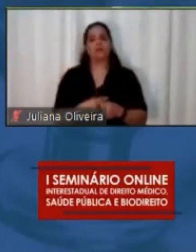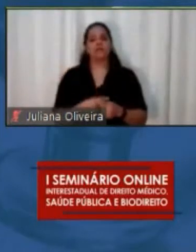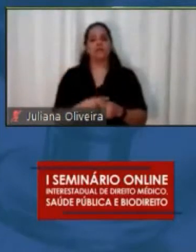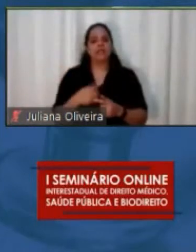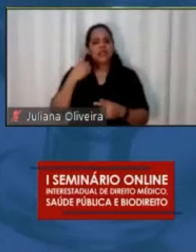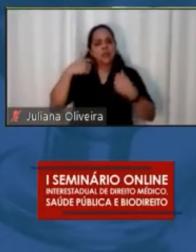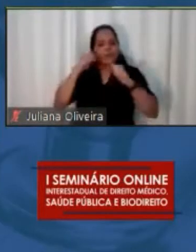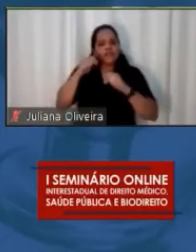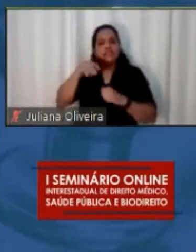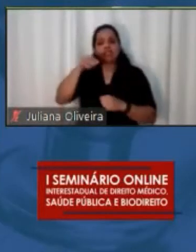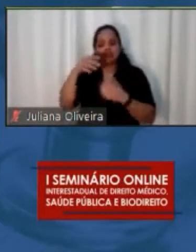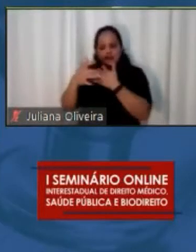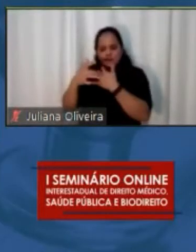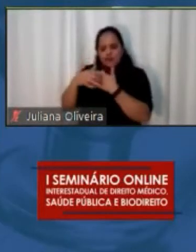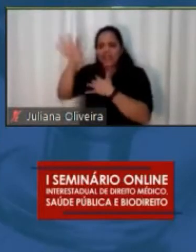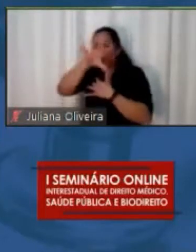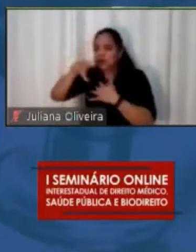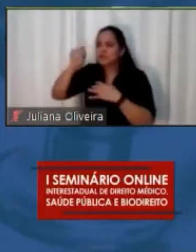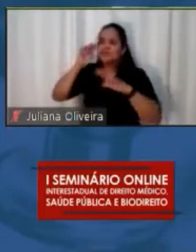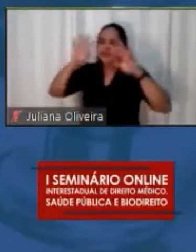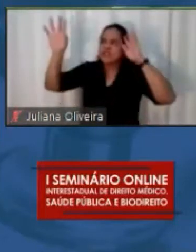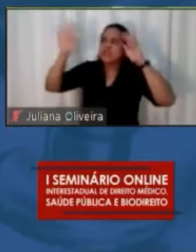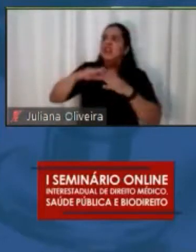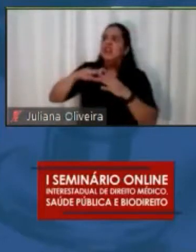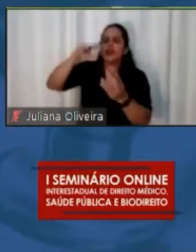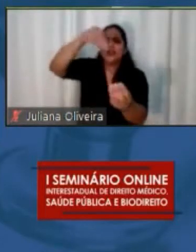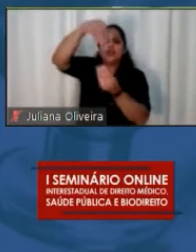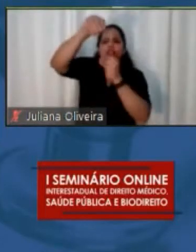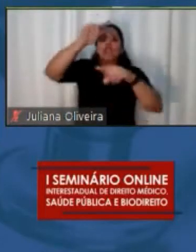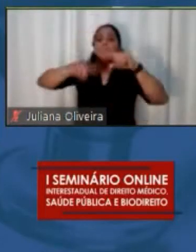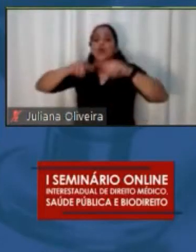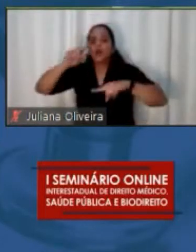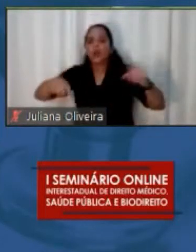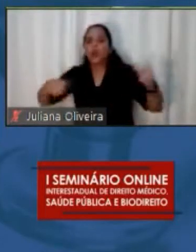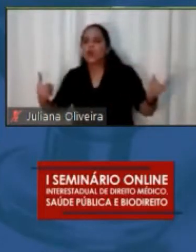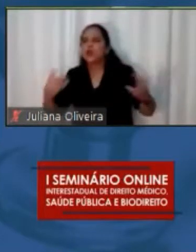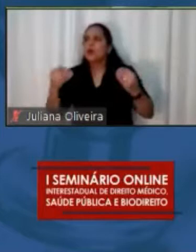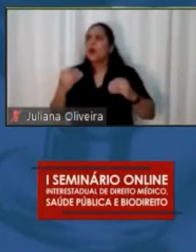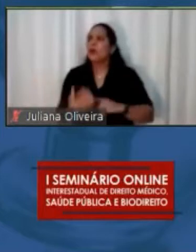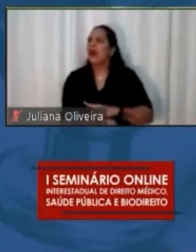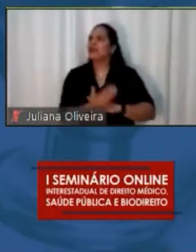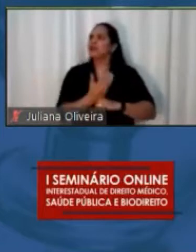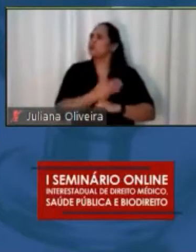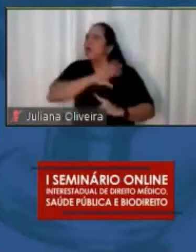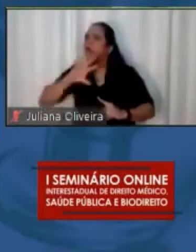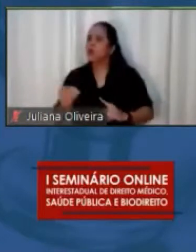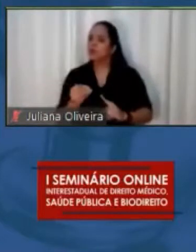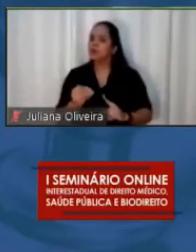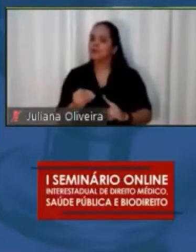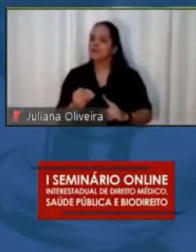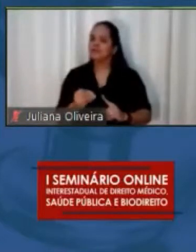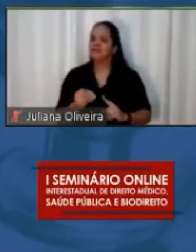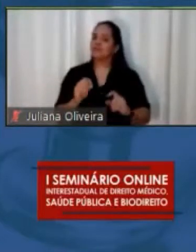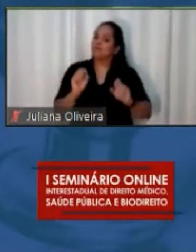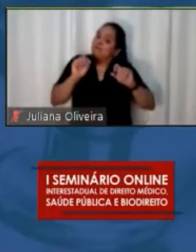em que o sangue não é um produto infinito e pode ser utilizado em larga escala. E, por fim, também porque reduz